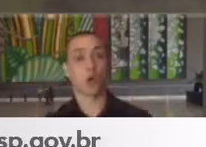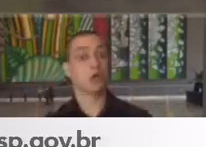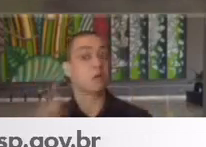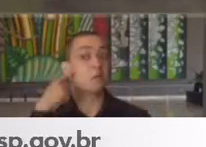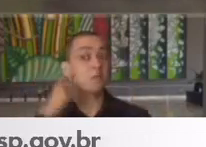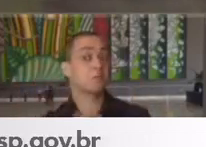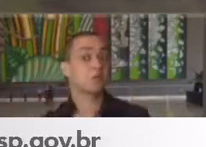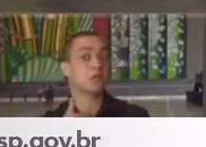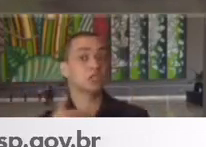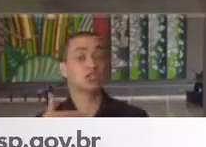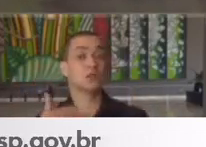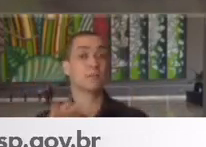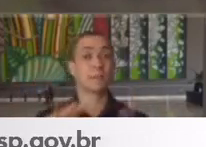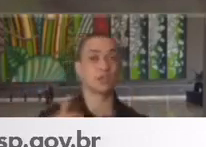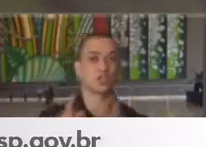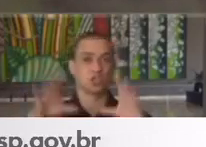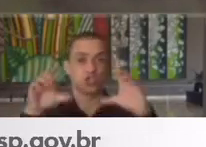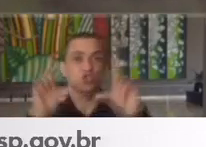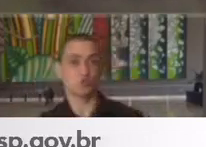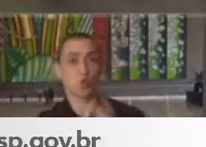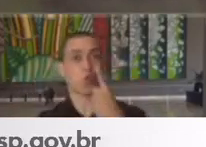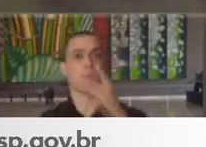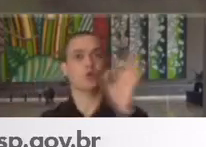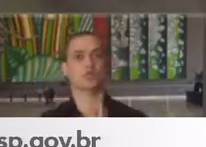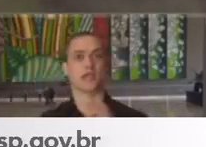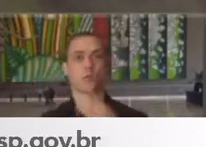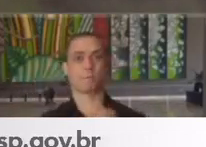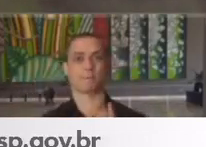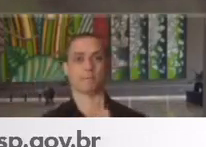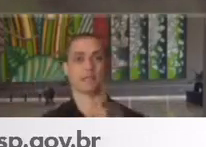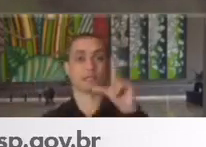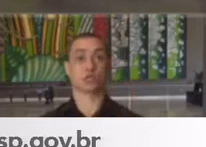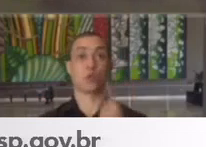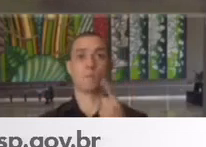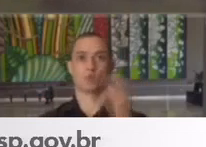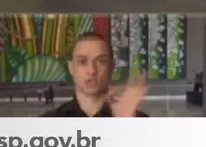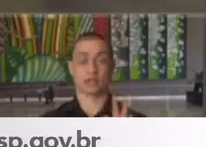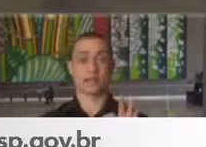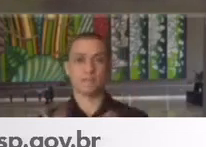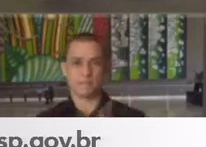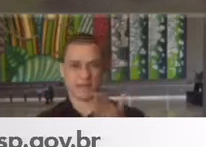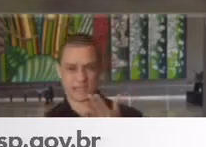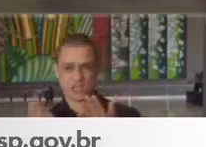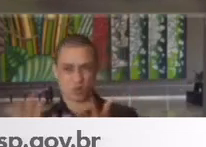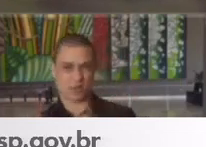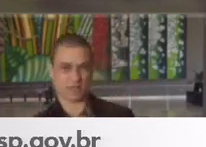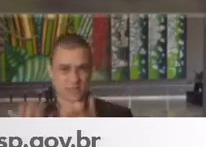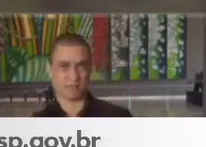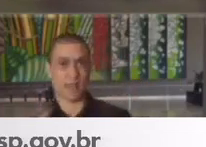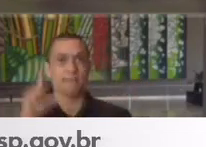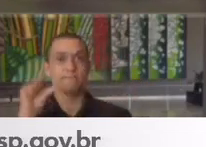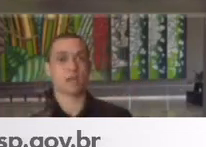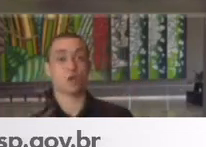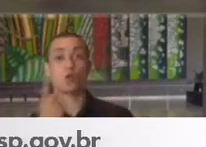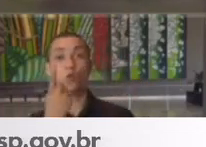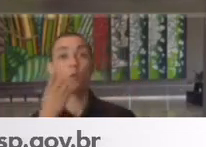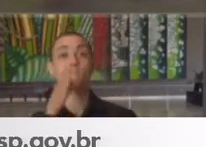de retração em 1% do PIB e perda de receita na arrecadação municipal de